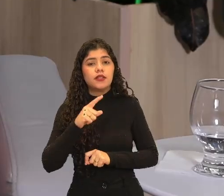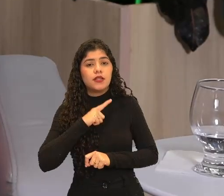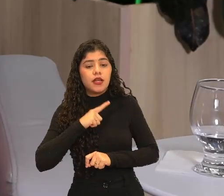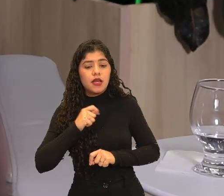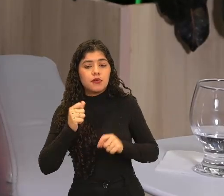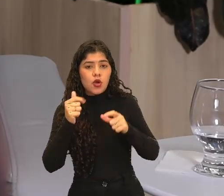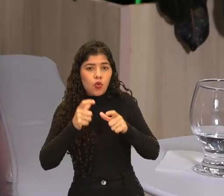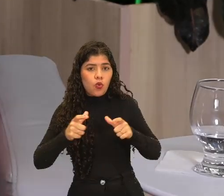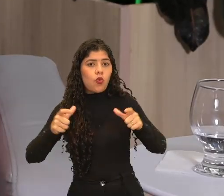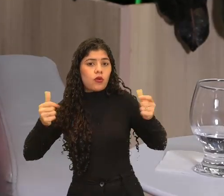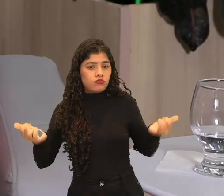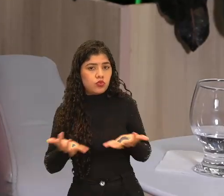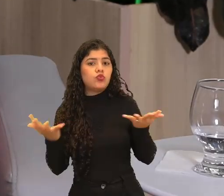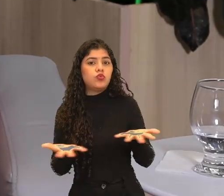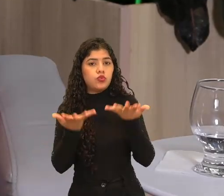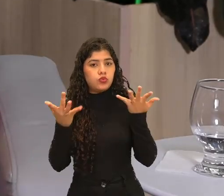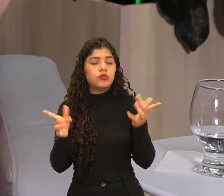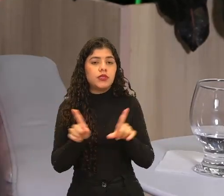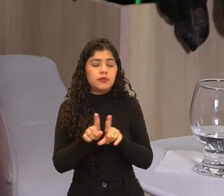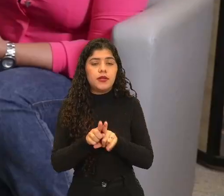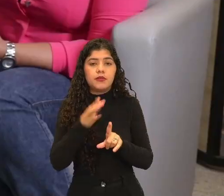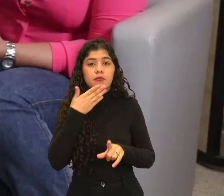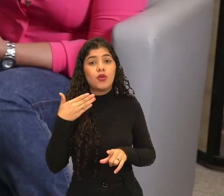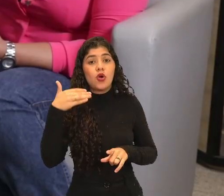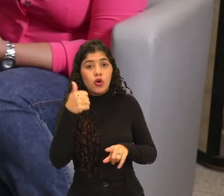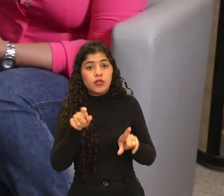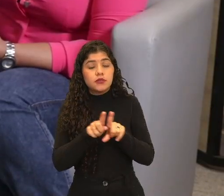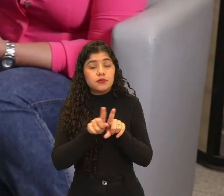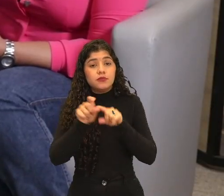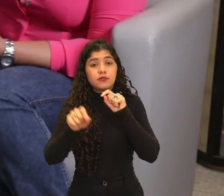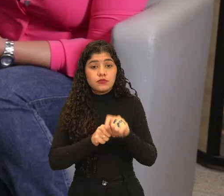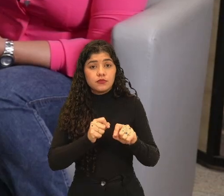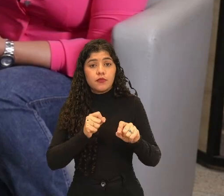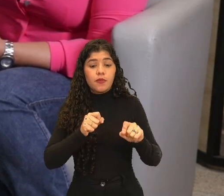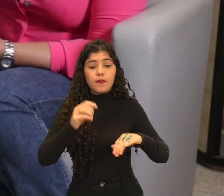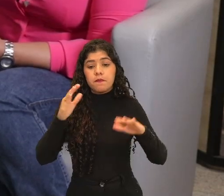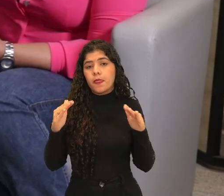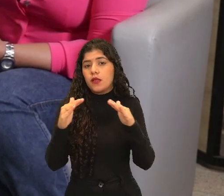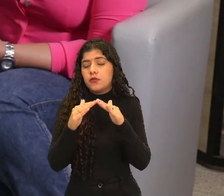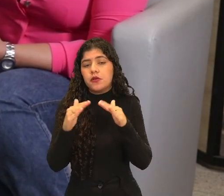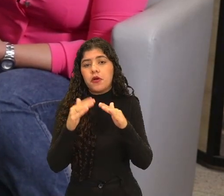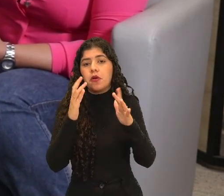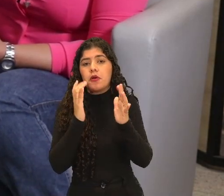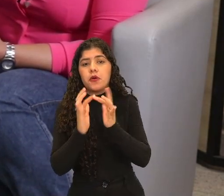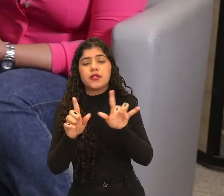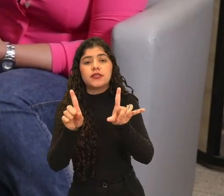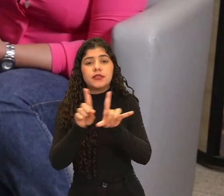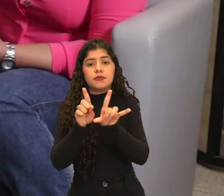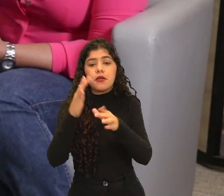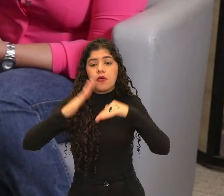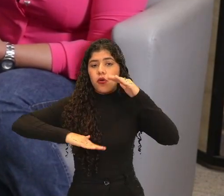muito nesse aspecto de tornar alguns centros capacitados, né, com profissionais para fazer esse